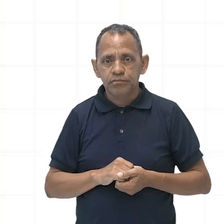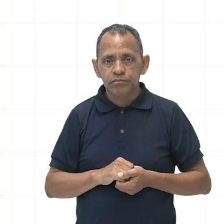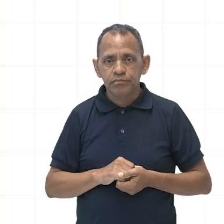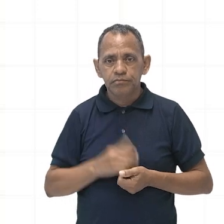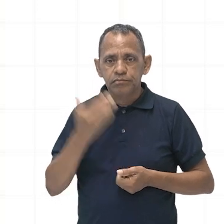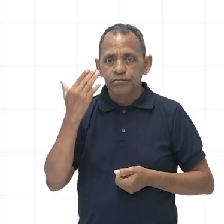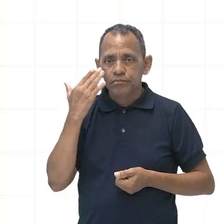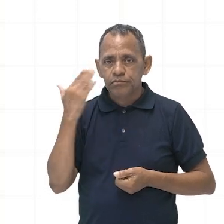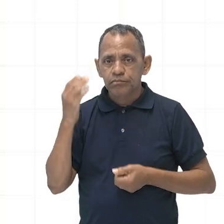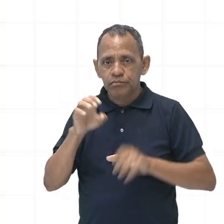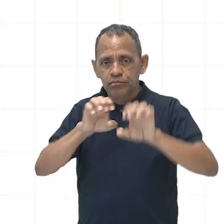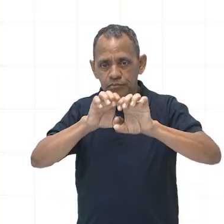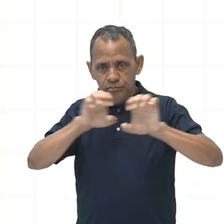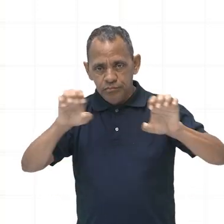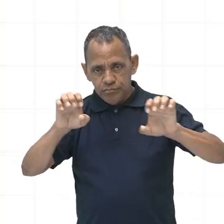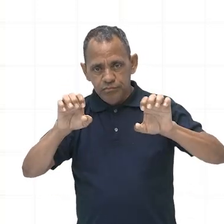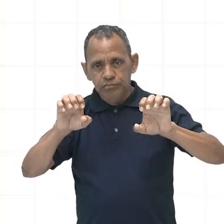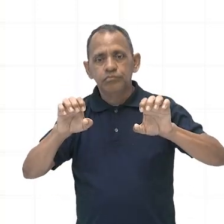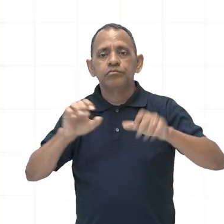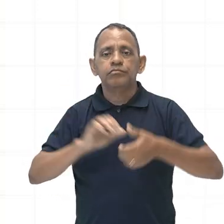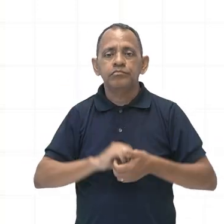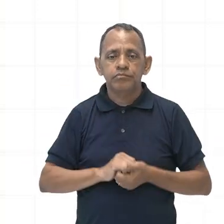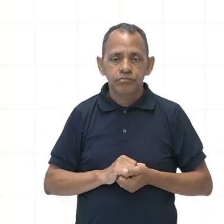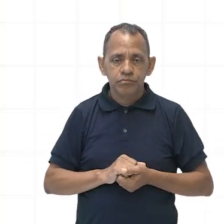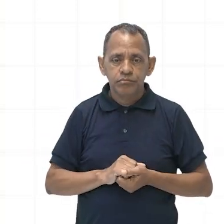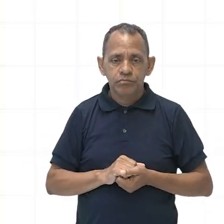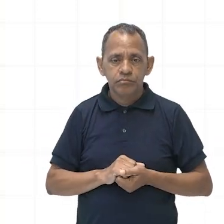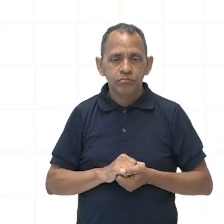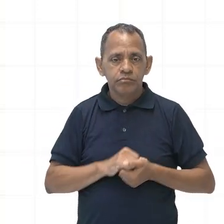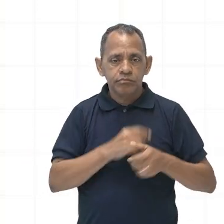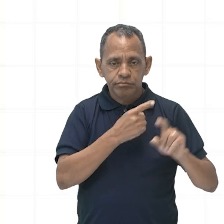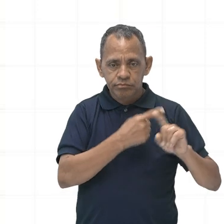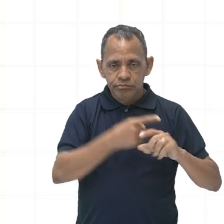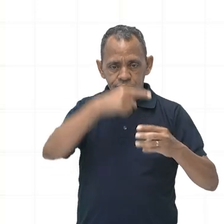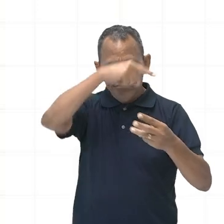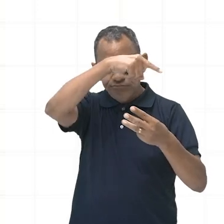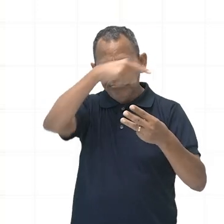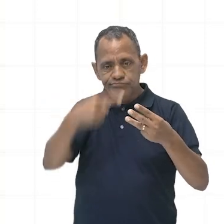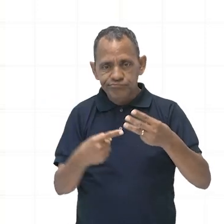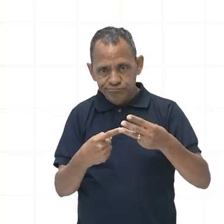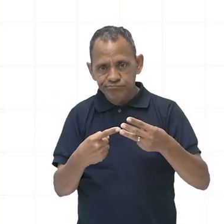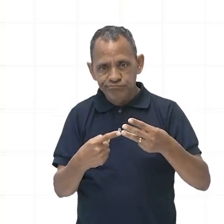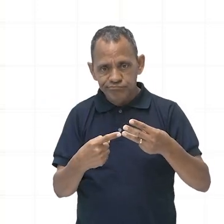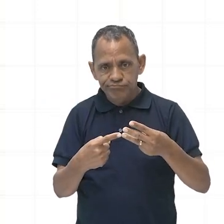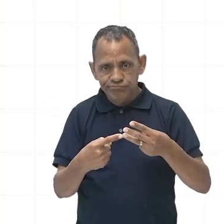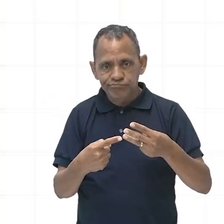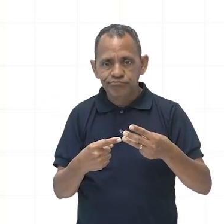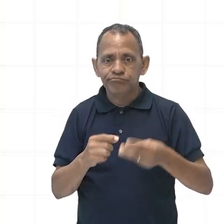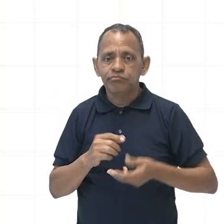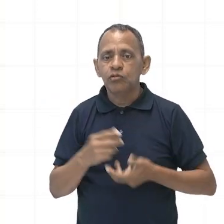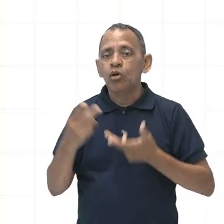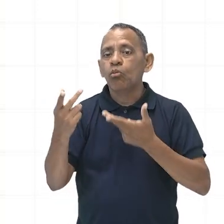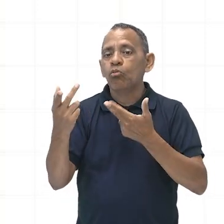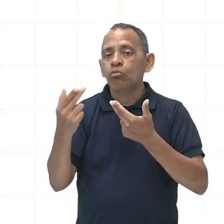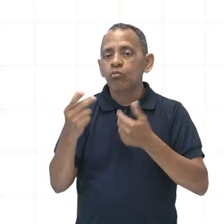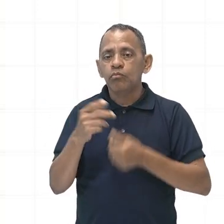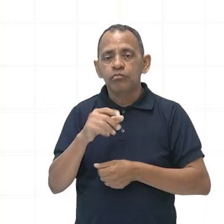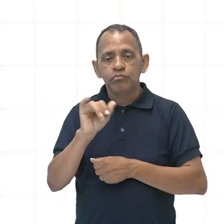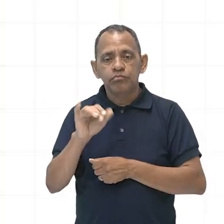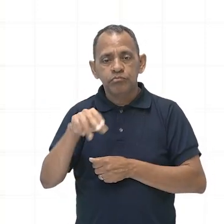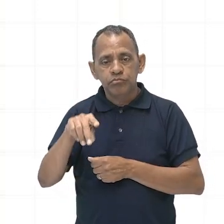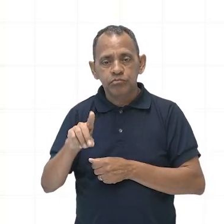seguinte. Temos aqui o produto de 3 radicais com o mesmo índice. Quando não aparece, é